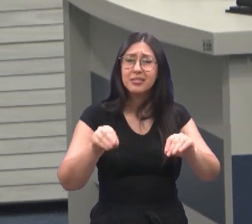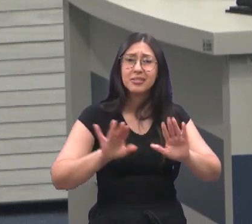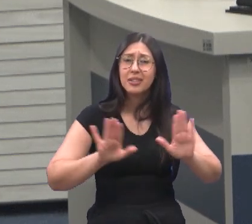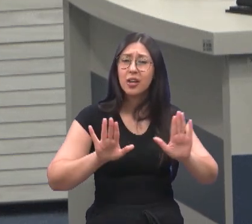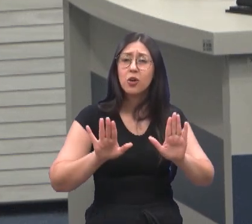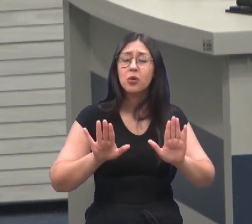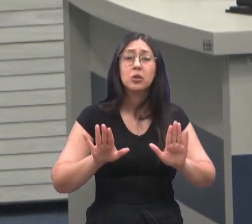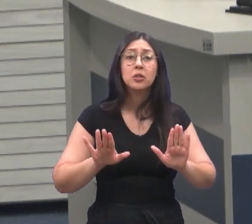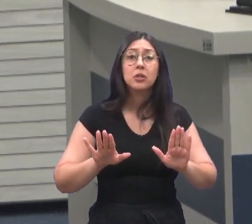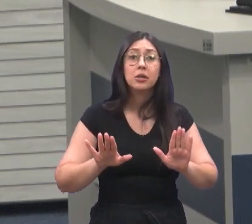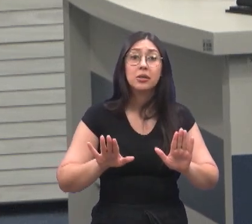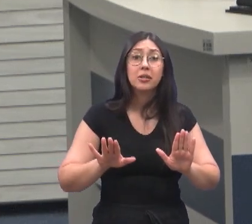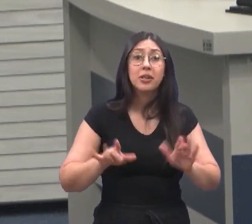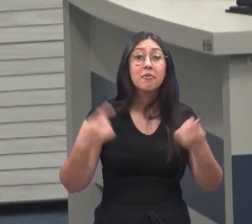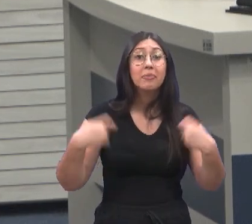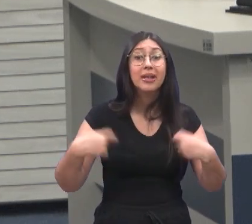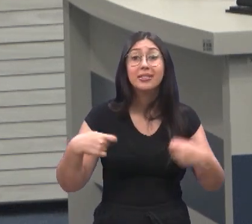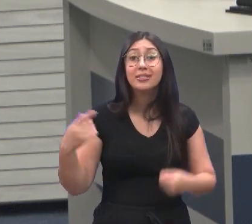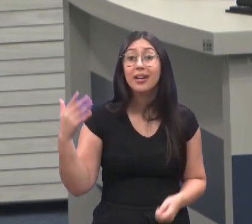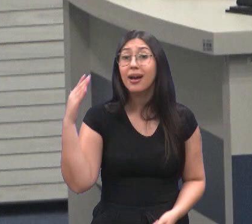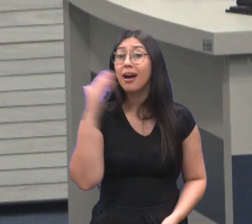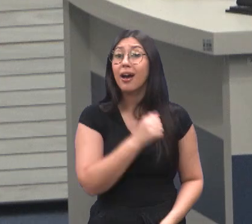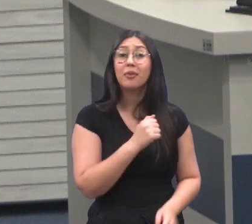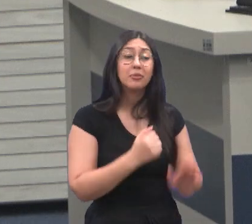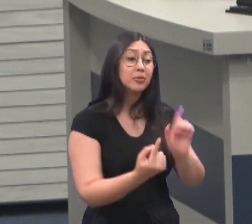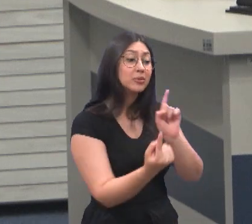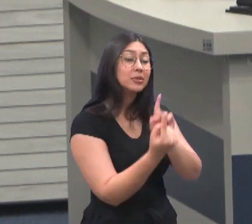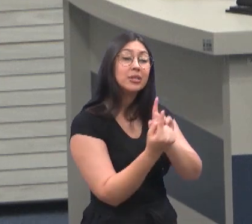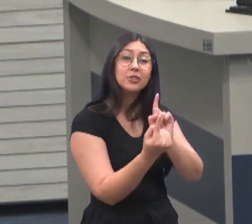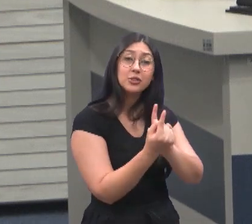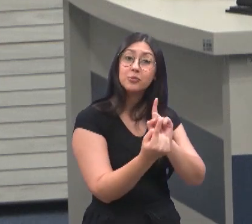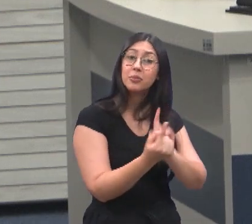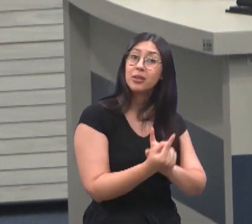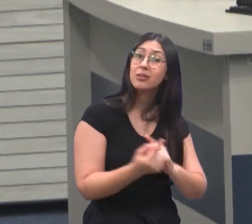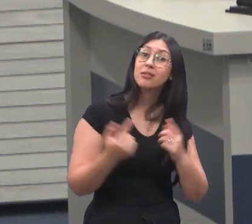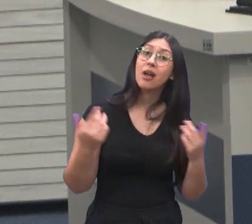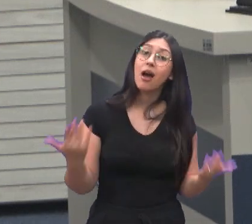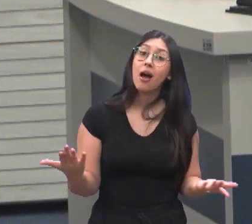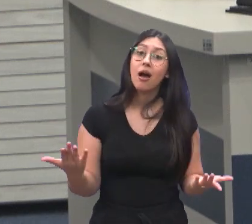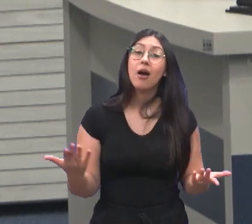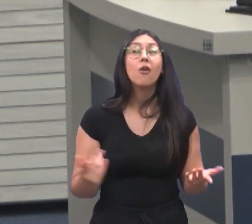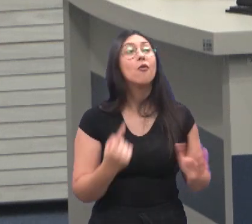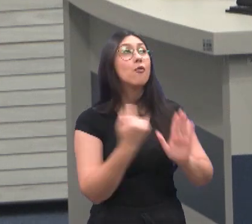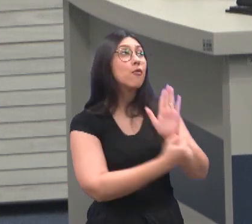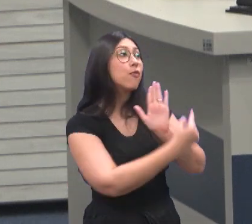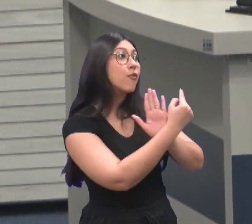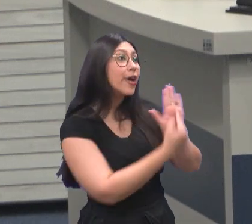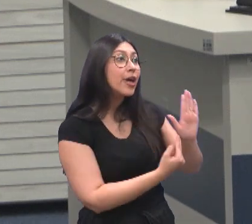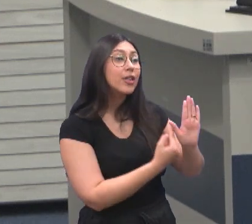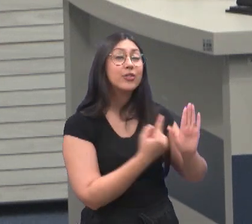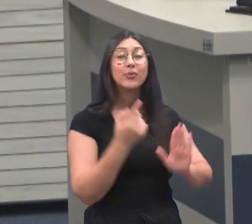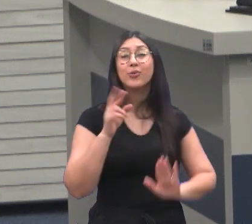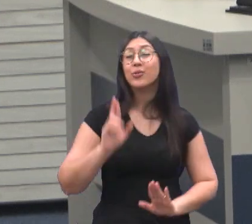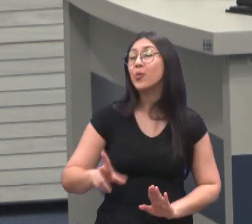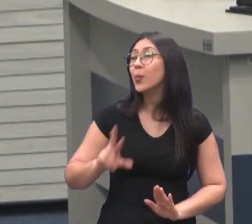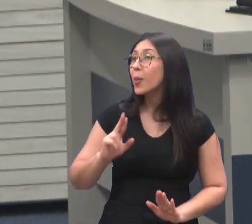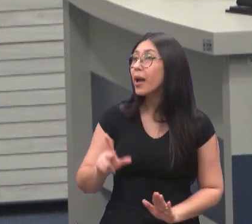pode ser adiado é o atendimento a essas crianças. Então, se vai ser o veto, vai voltar, se vai ser do